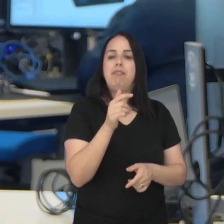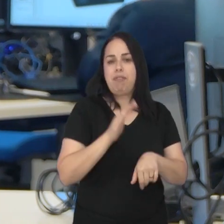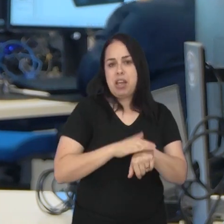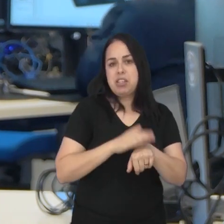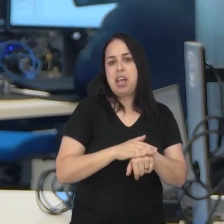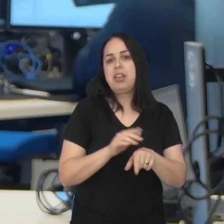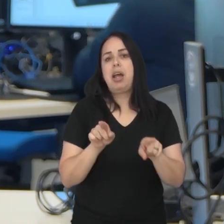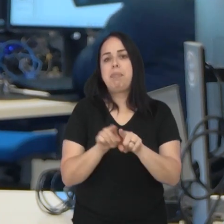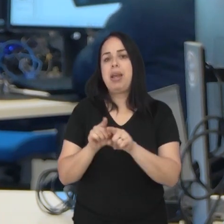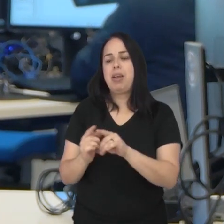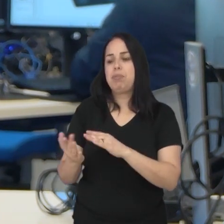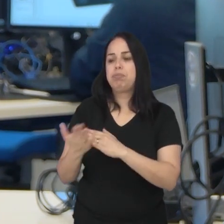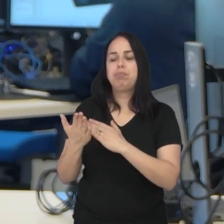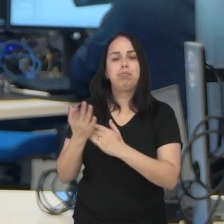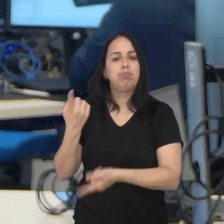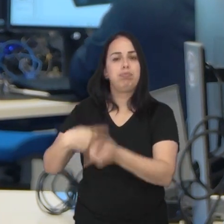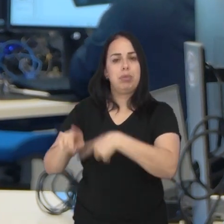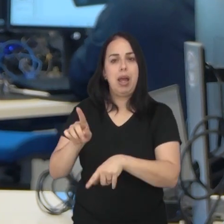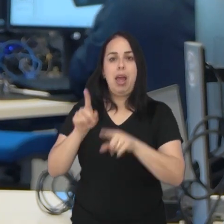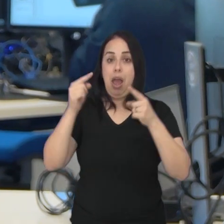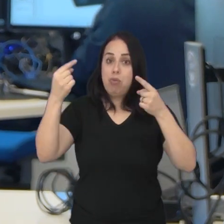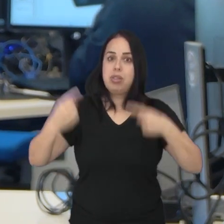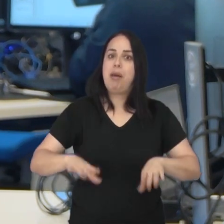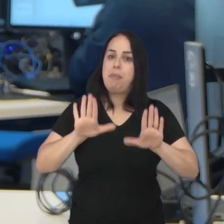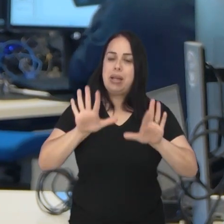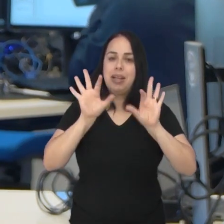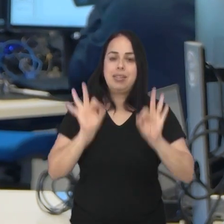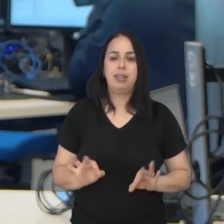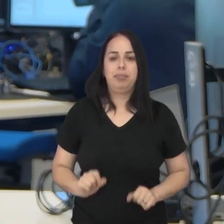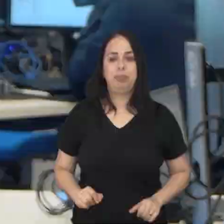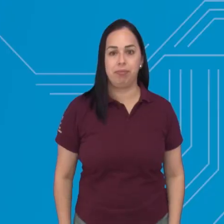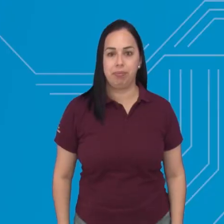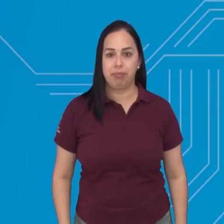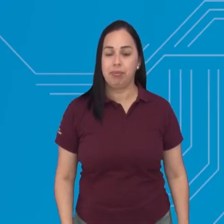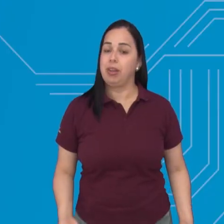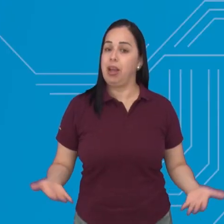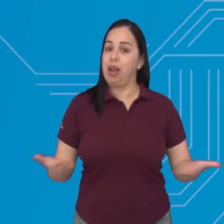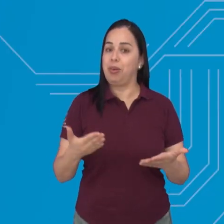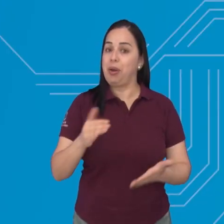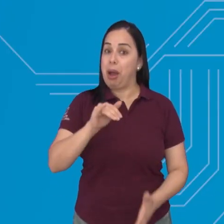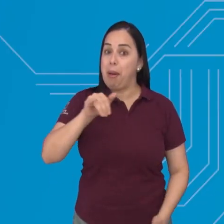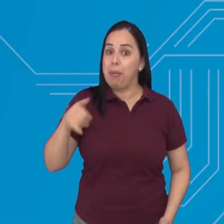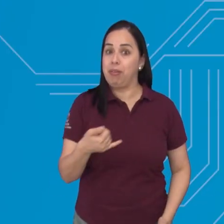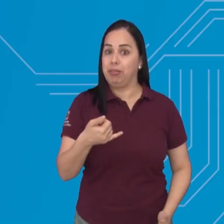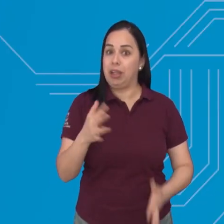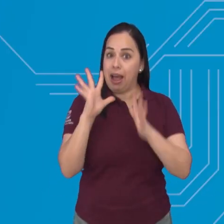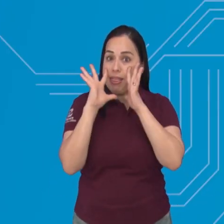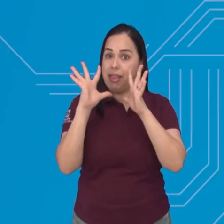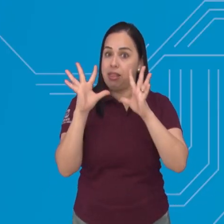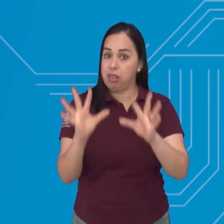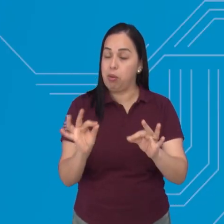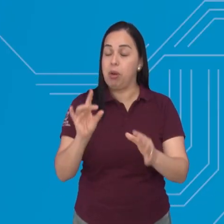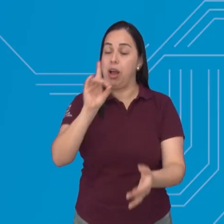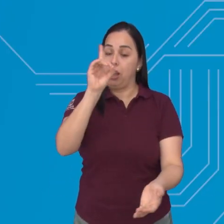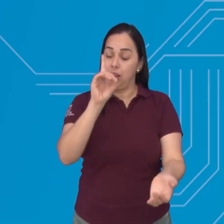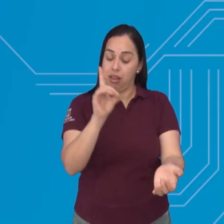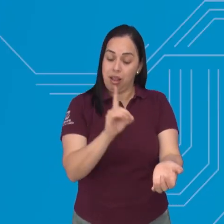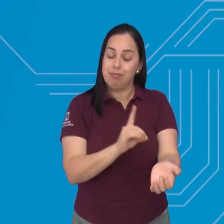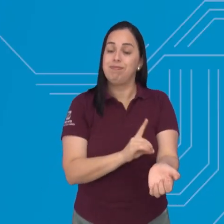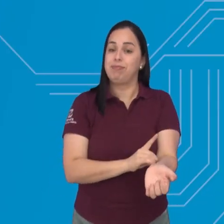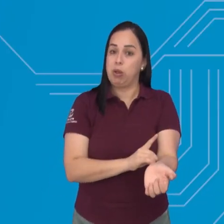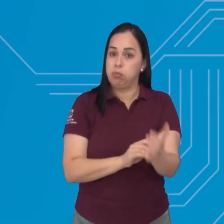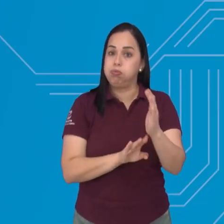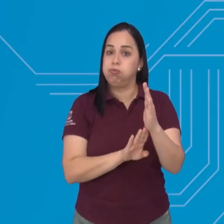o desenvolvimento dos colaboradores. Então hoje é um desafio, mas dá muito certo. E, pessoal, aproveito para fazer um alerta. Os casos de dengue